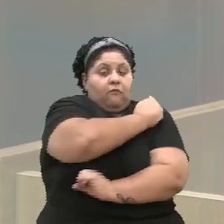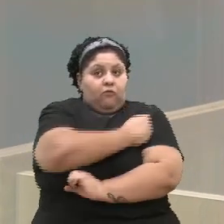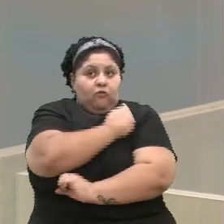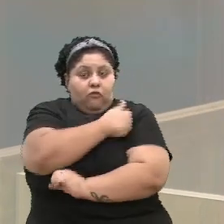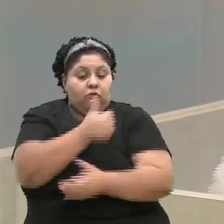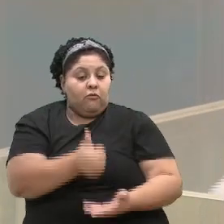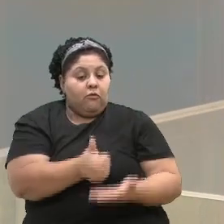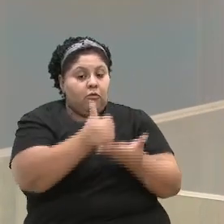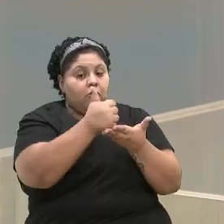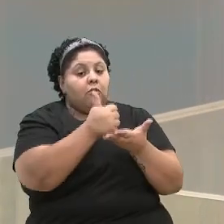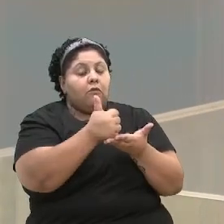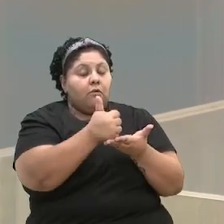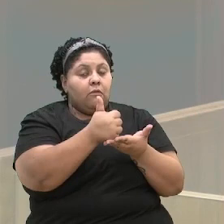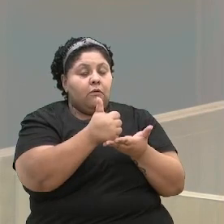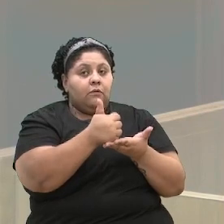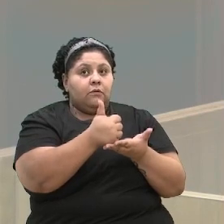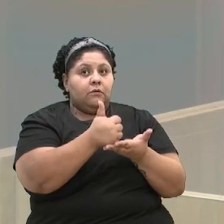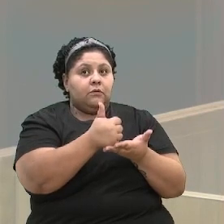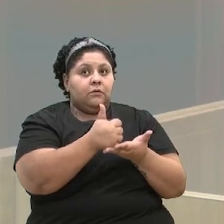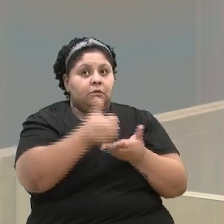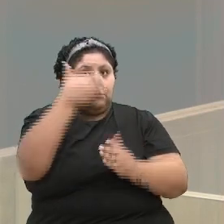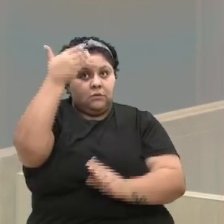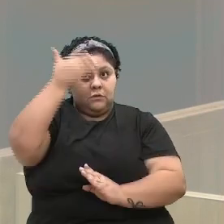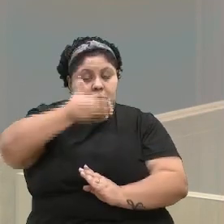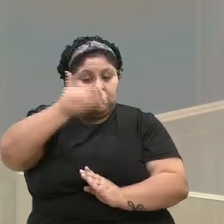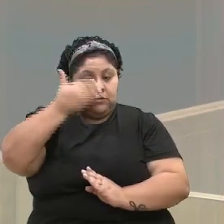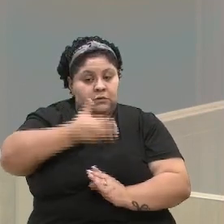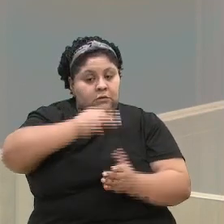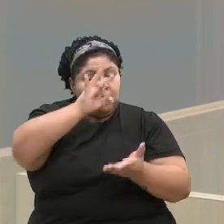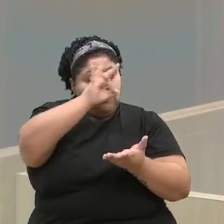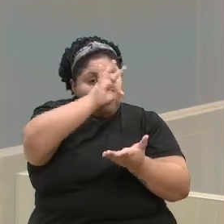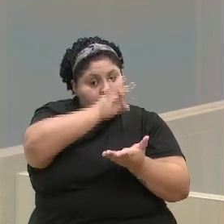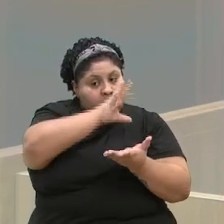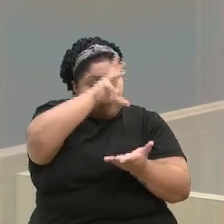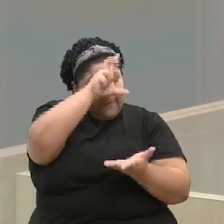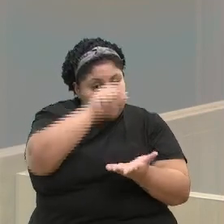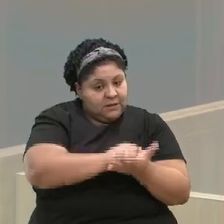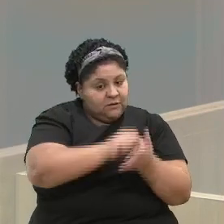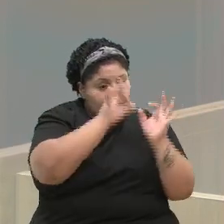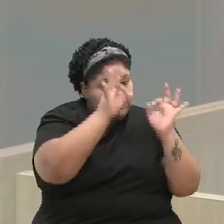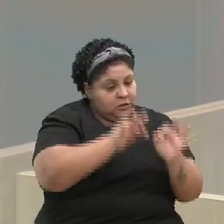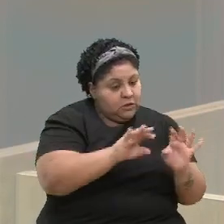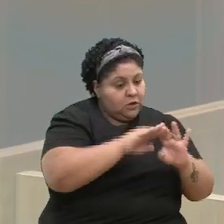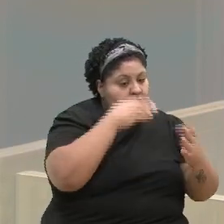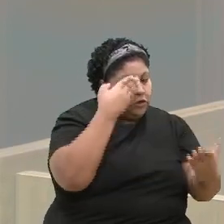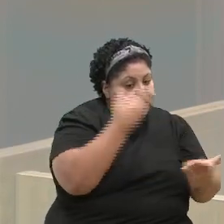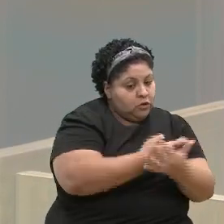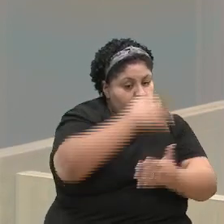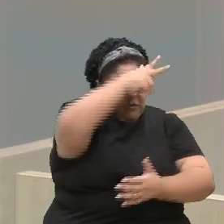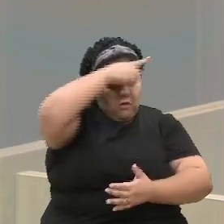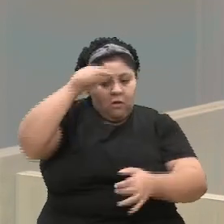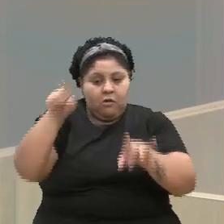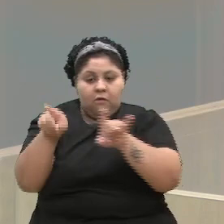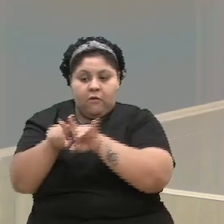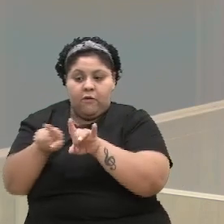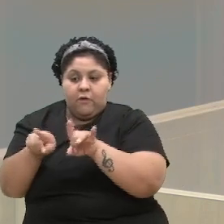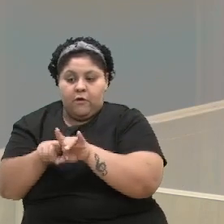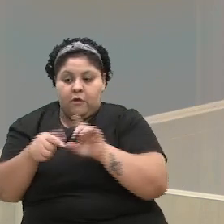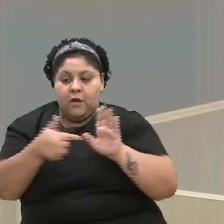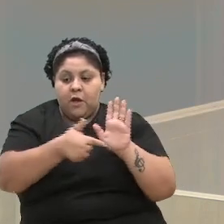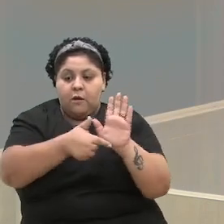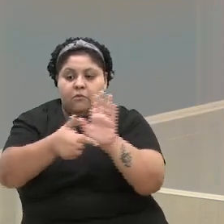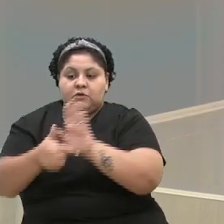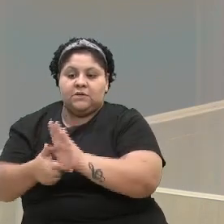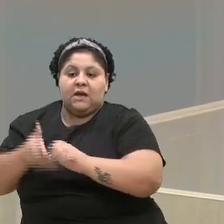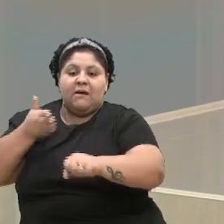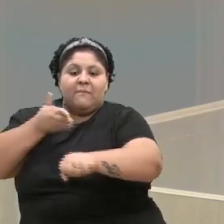beneficiários deverão comprovar sua matrícula regular em escola pública e atestar a frequência escolar